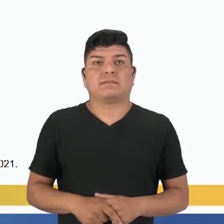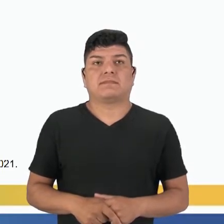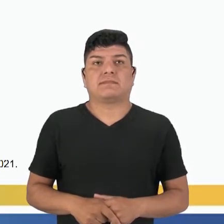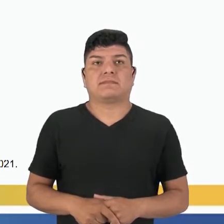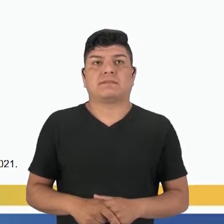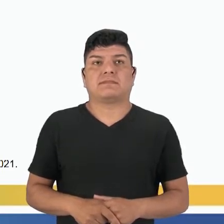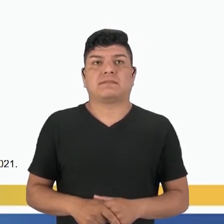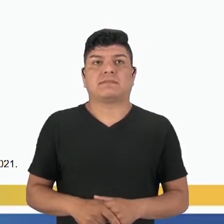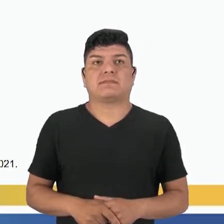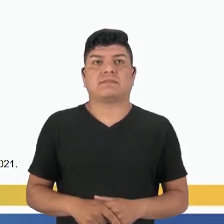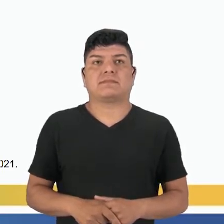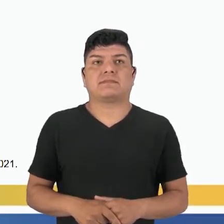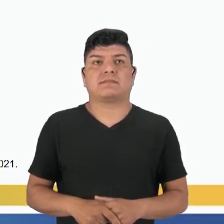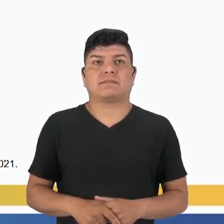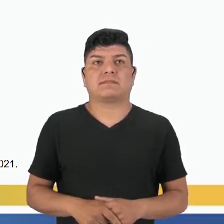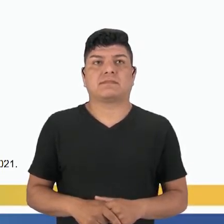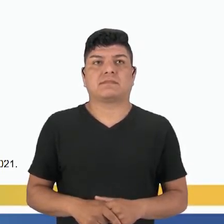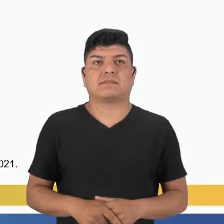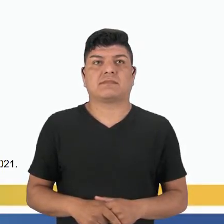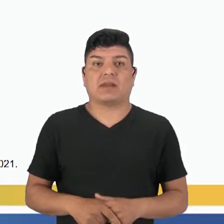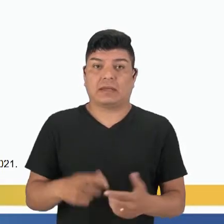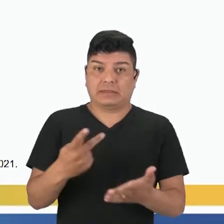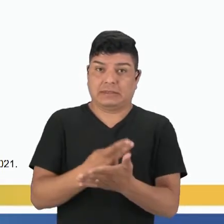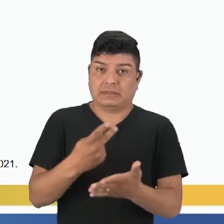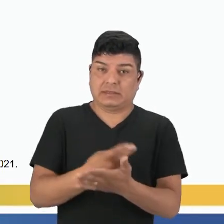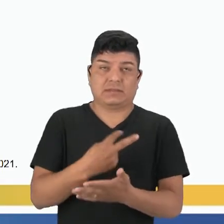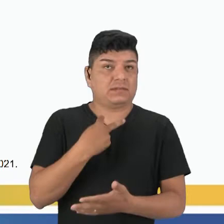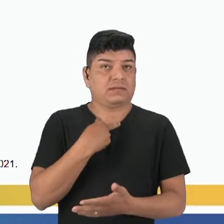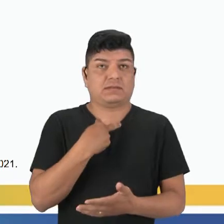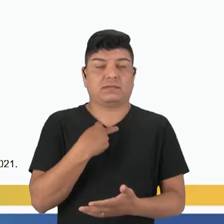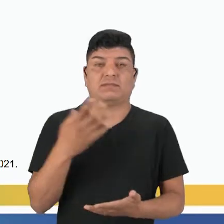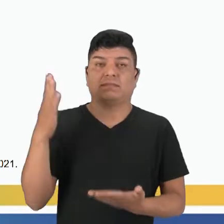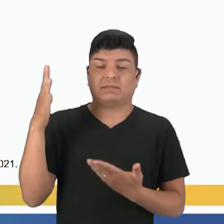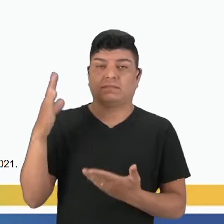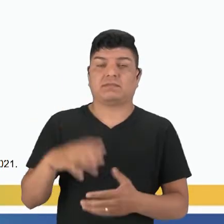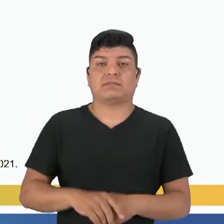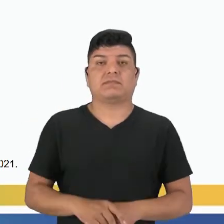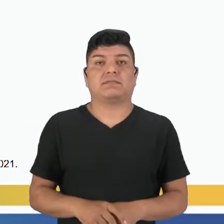Isso daqui, né? Olha lá, mas não vai pegar água errada?